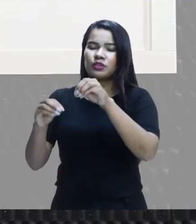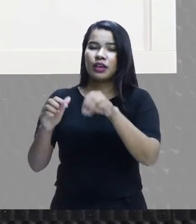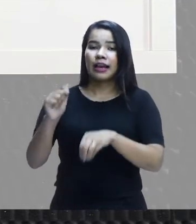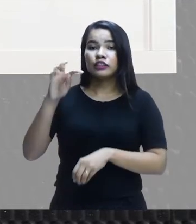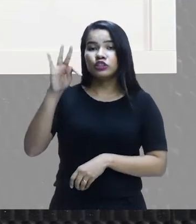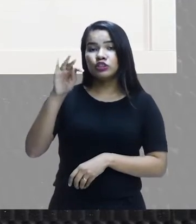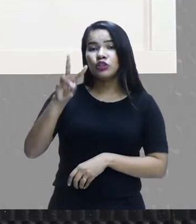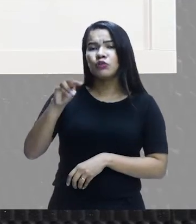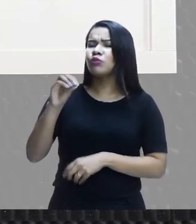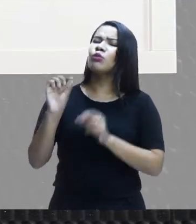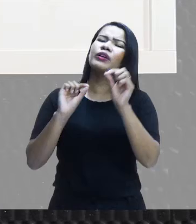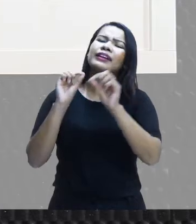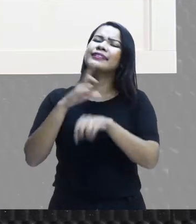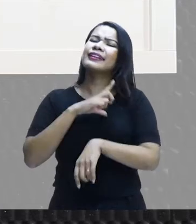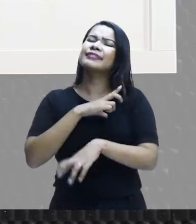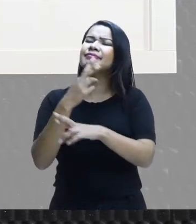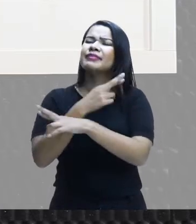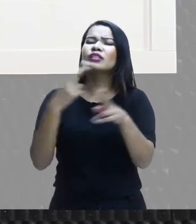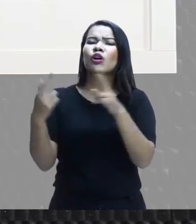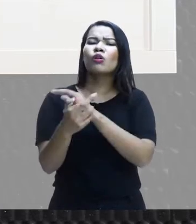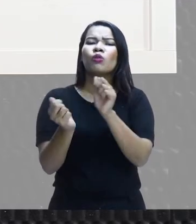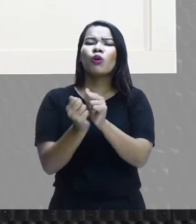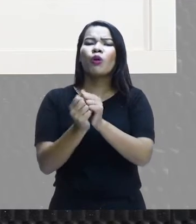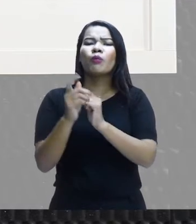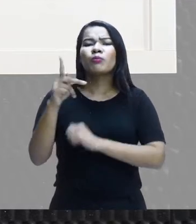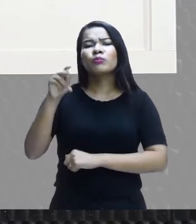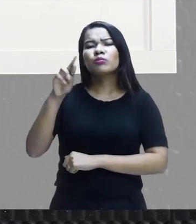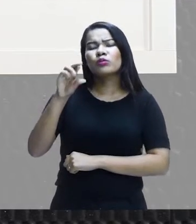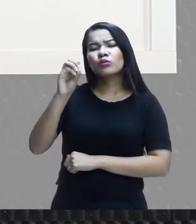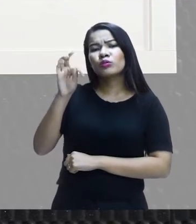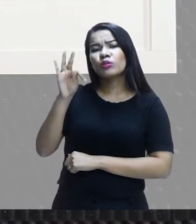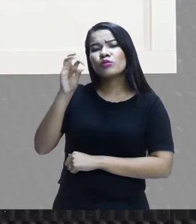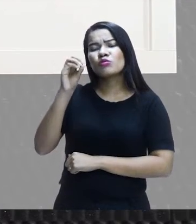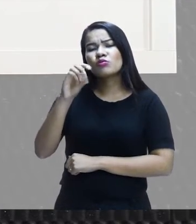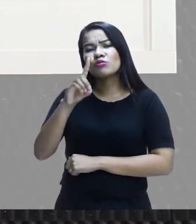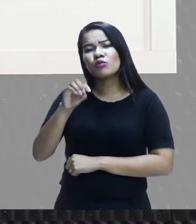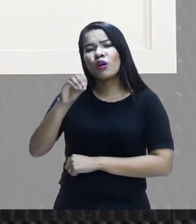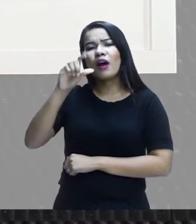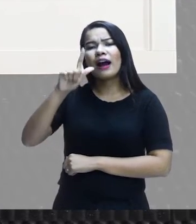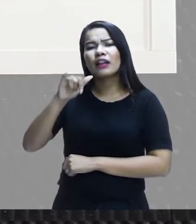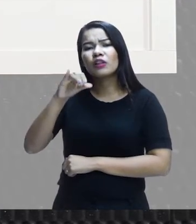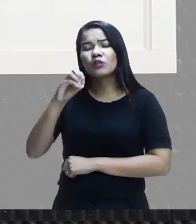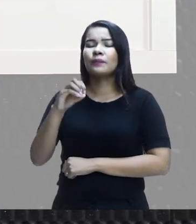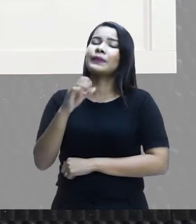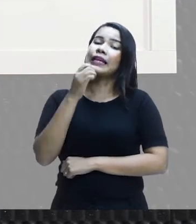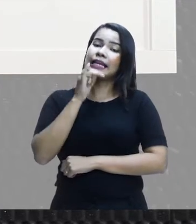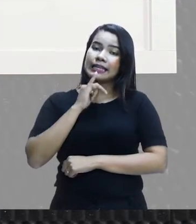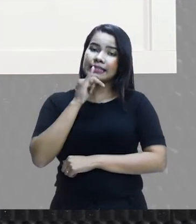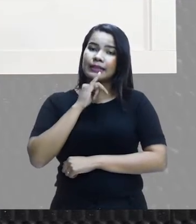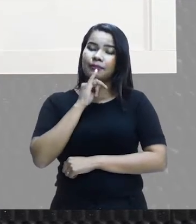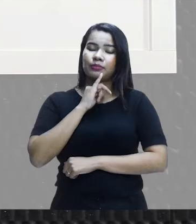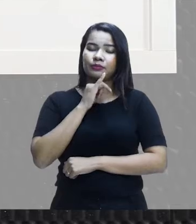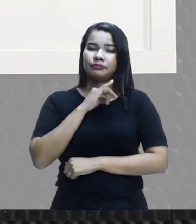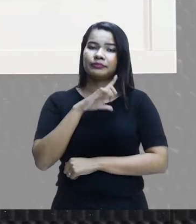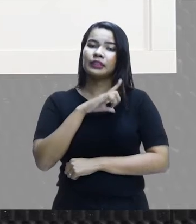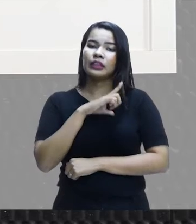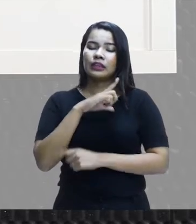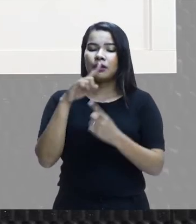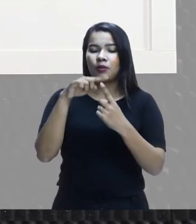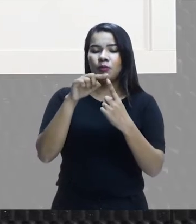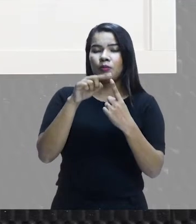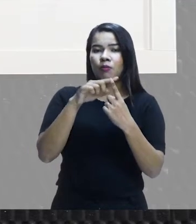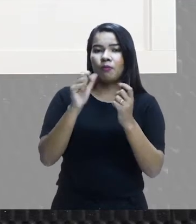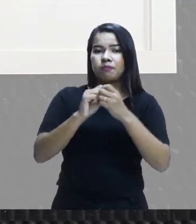tá ok? Que esse tem a ver com a questão do protozoário. Lá no transporte ativo, tu tem alguns exemplos. A bomba de sódio e